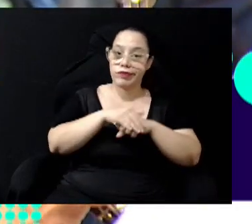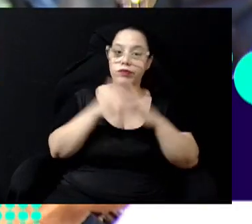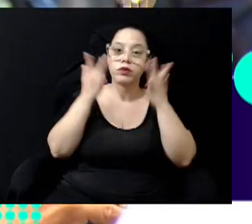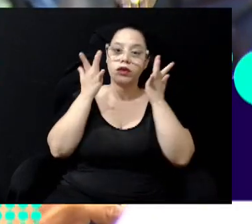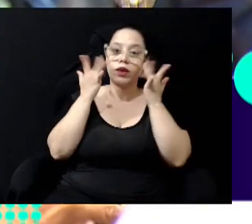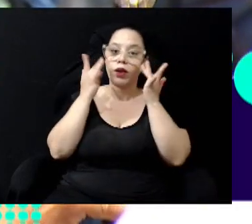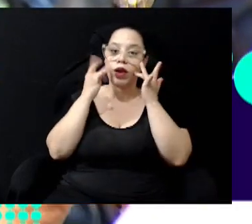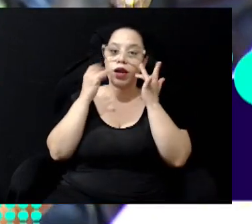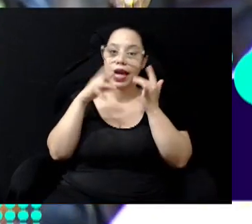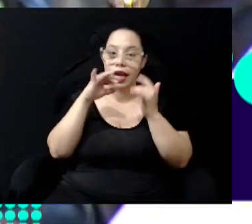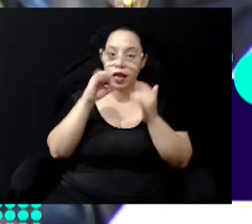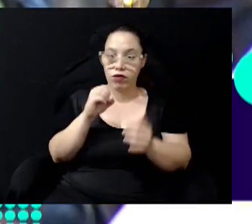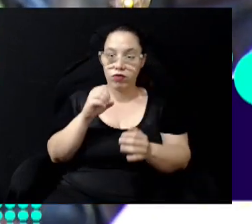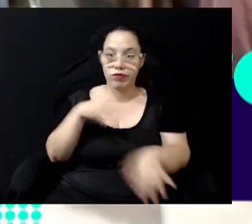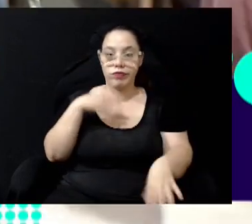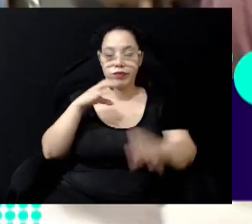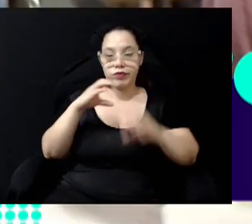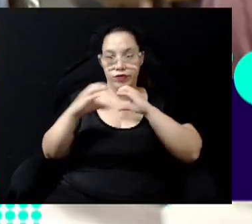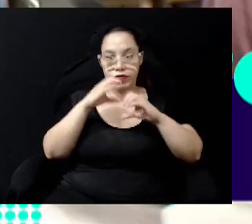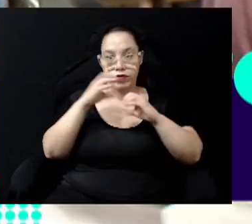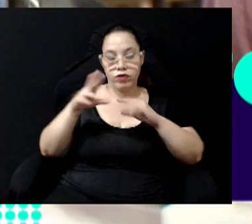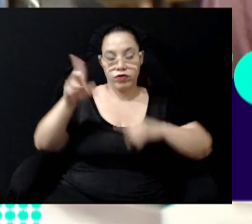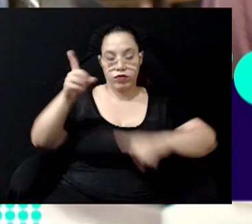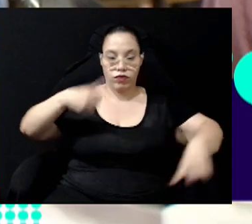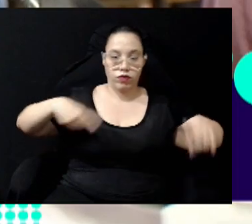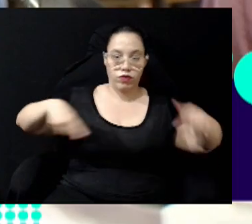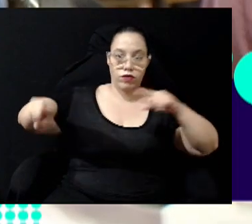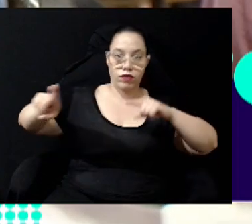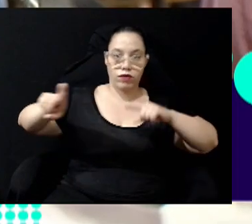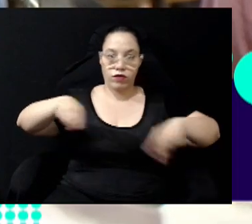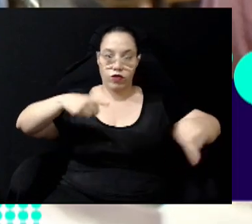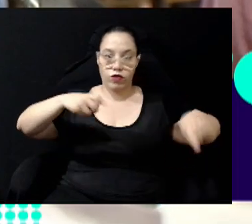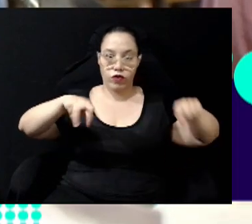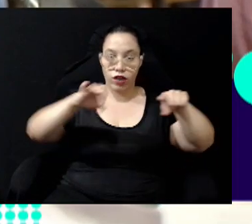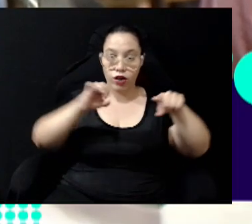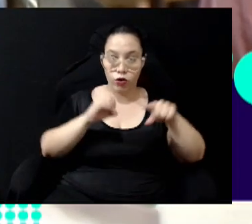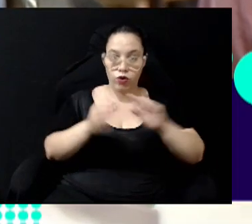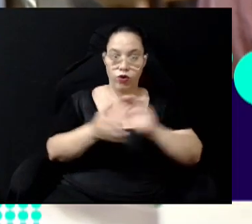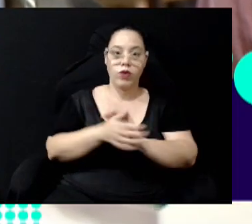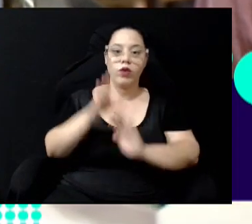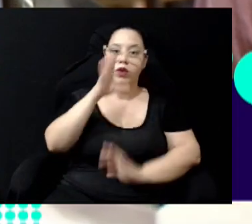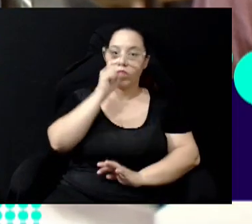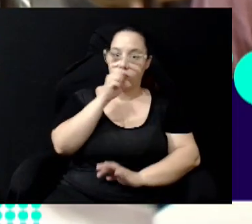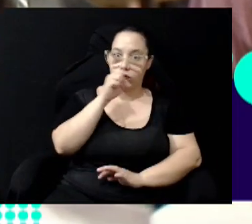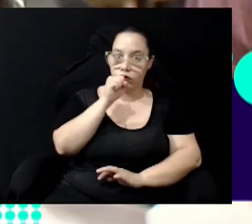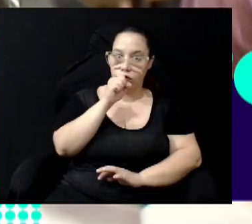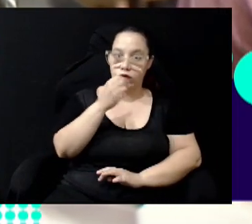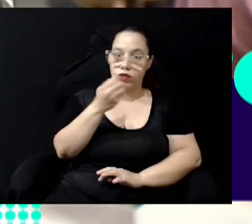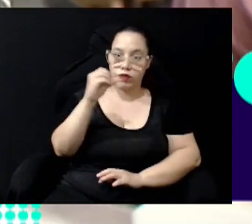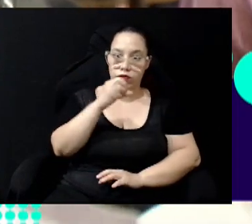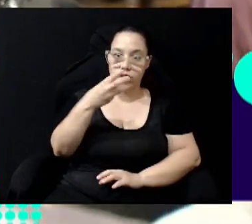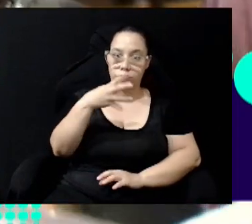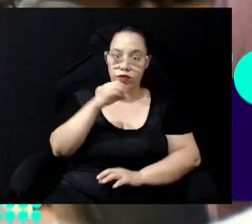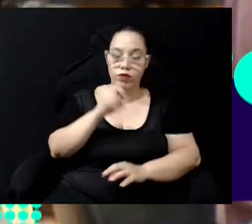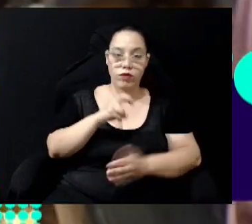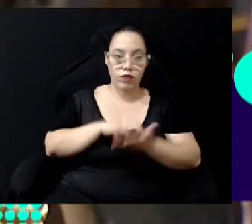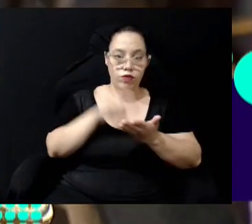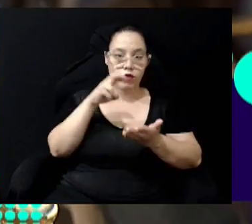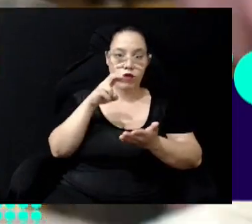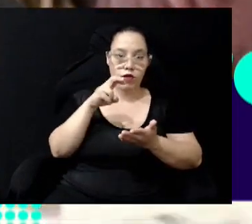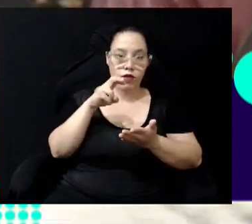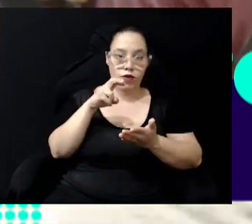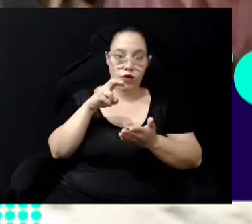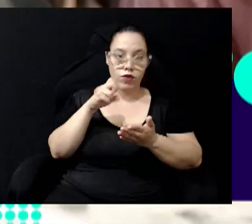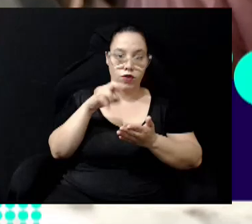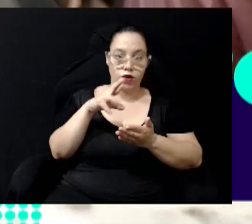com coordenação e regência de Fernando Hell. No sábado, às 9h30 da manhã, tem roteiro a